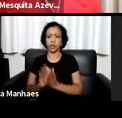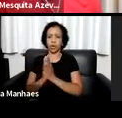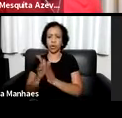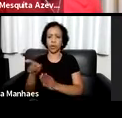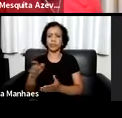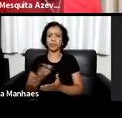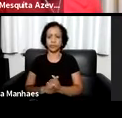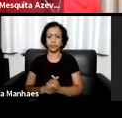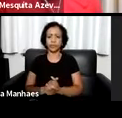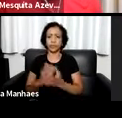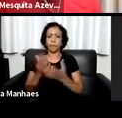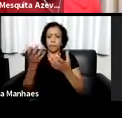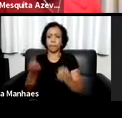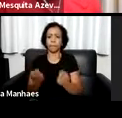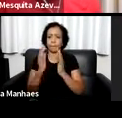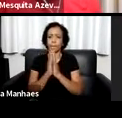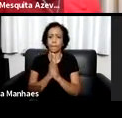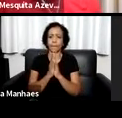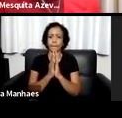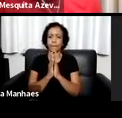Ok. Oremos.